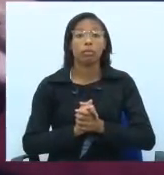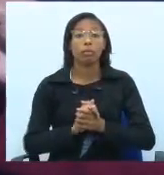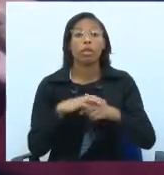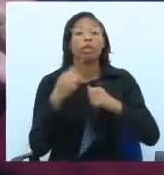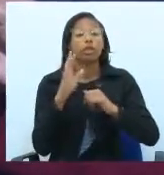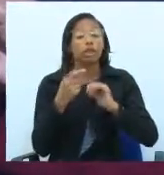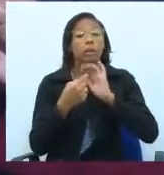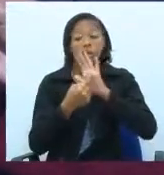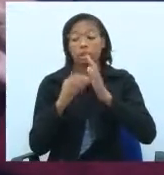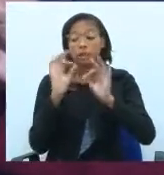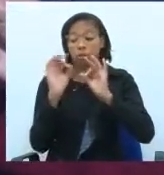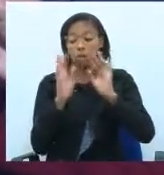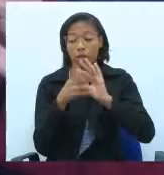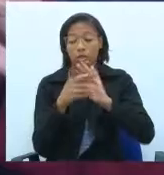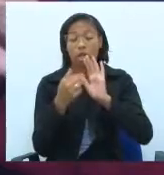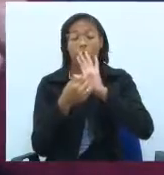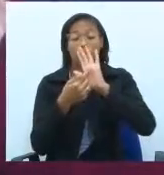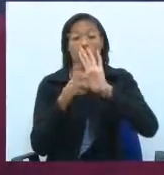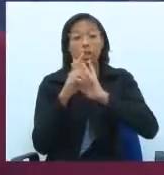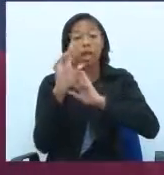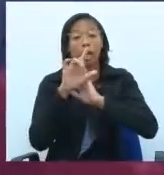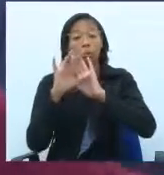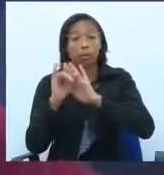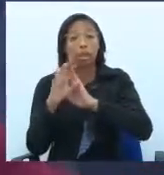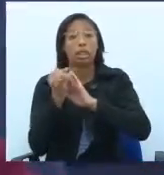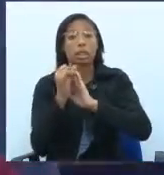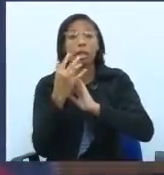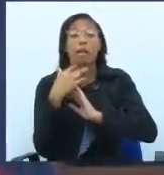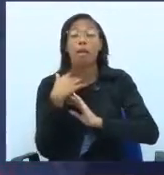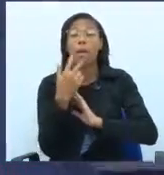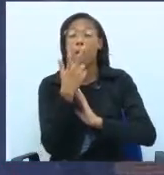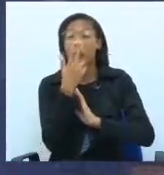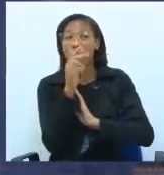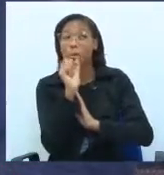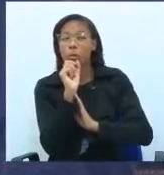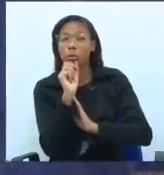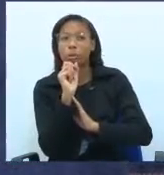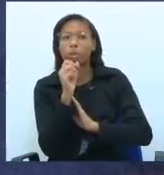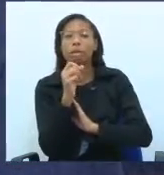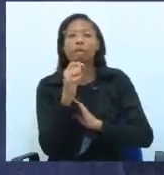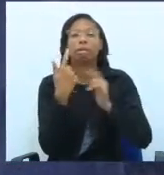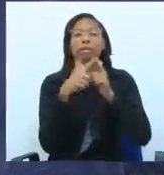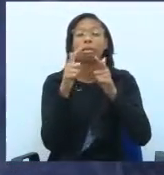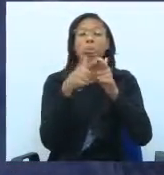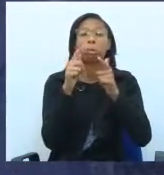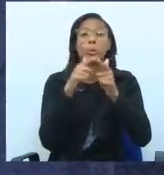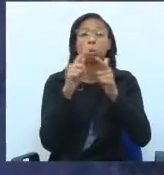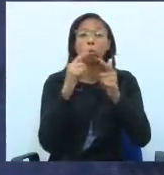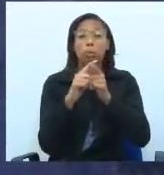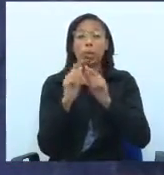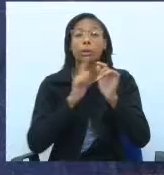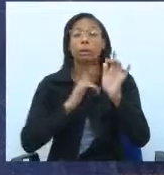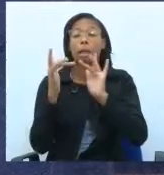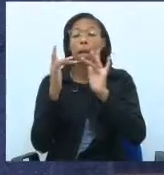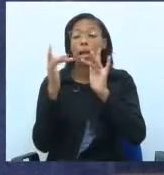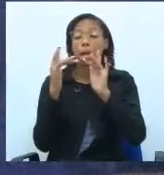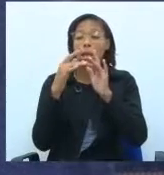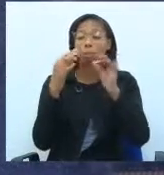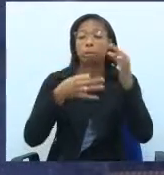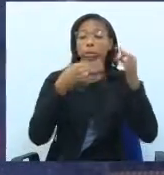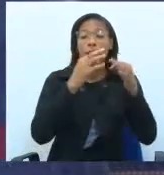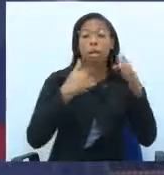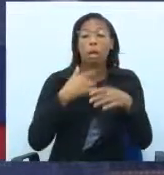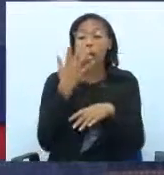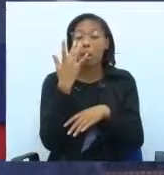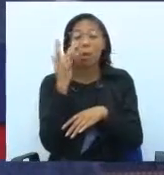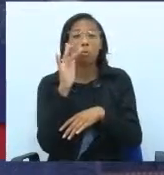esses projetos? Como é que o senhor analisa essa questão? Olha, eu acho assim, essa questão da relação política, eu não